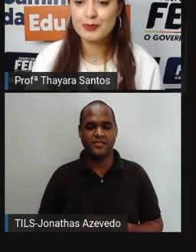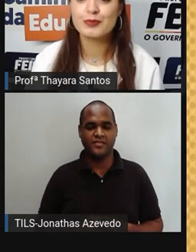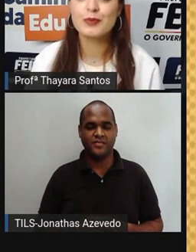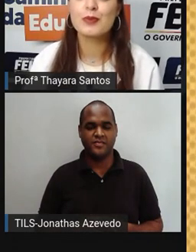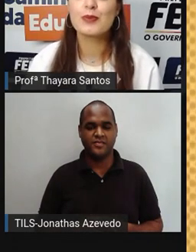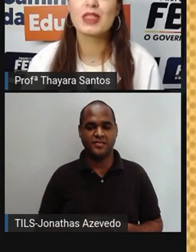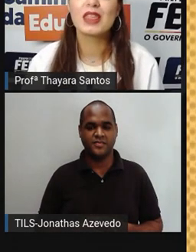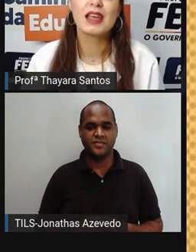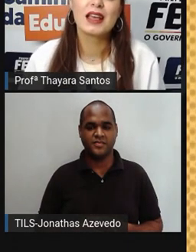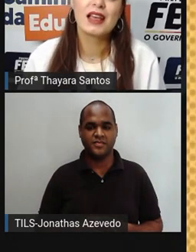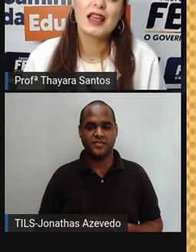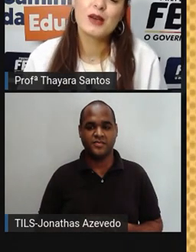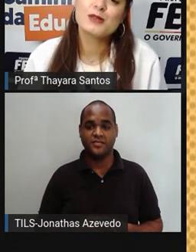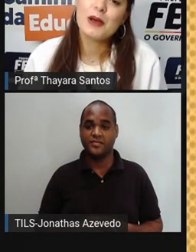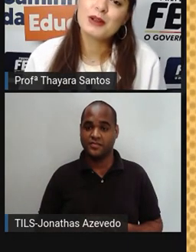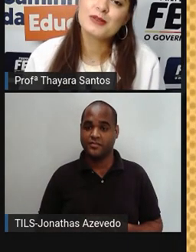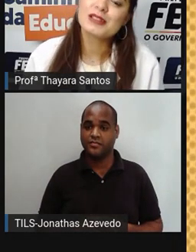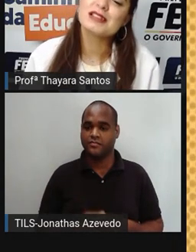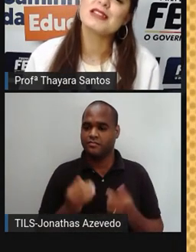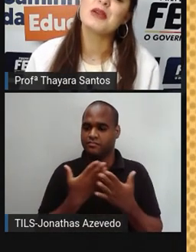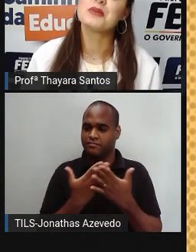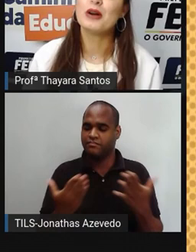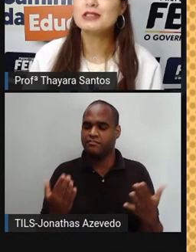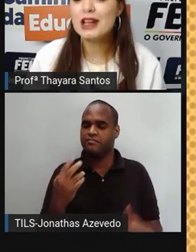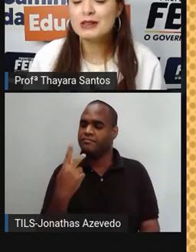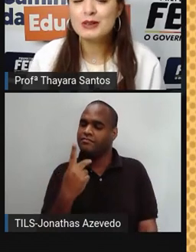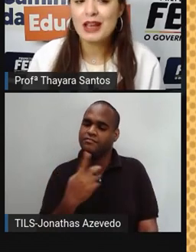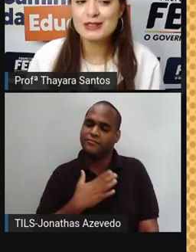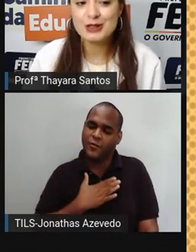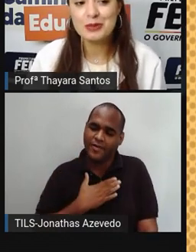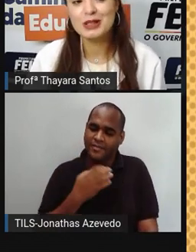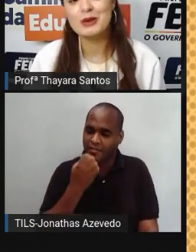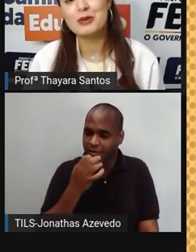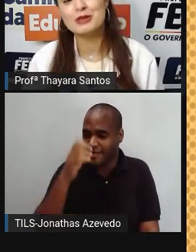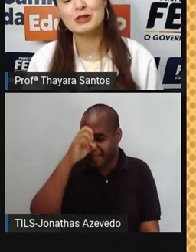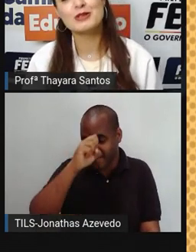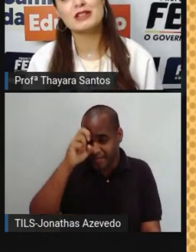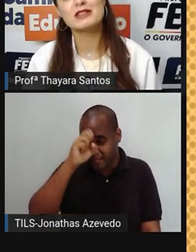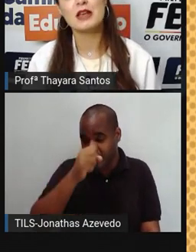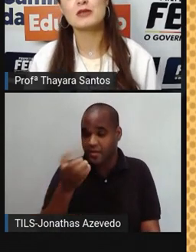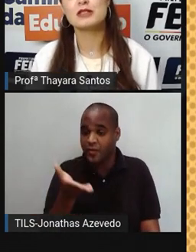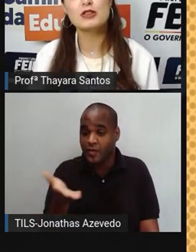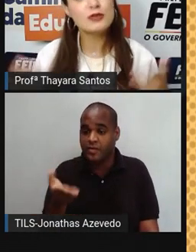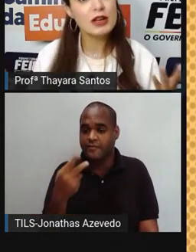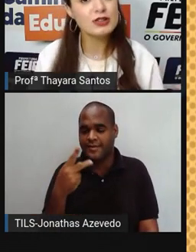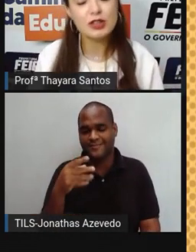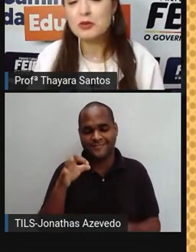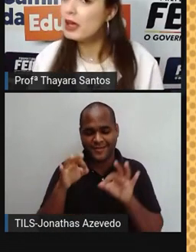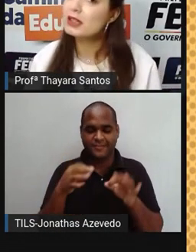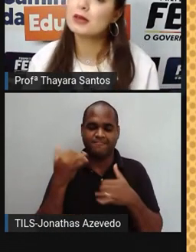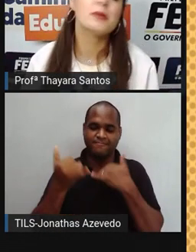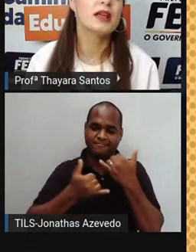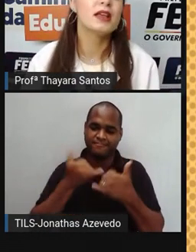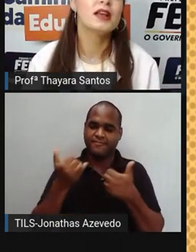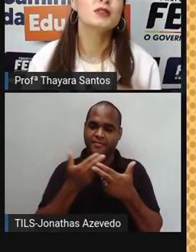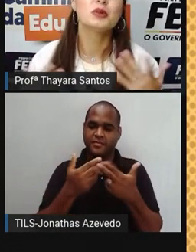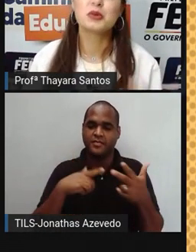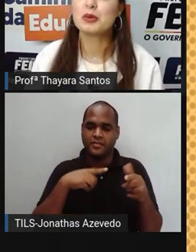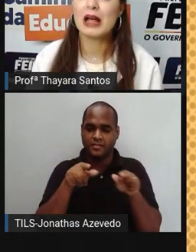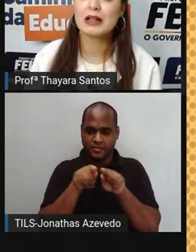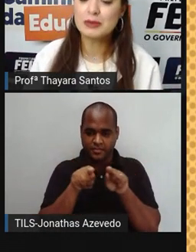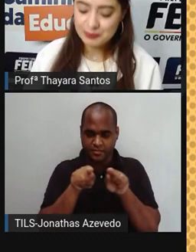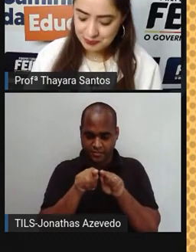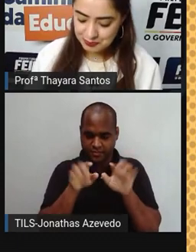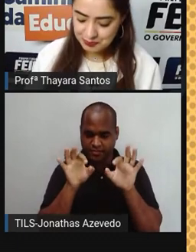e eu espero que vocês tenham gostado do que a gente aprendeu hoje que vocês tenham se divertido aí também